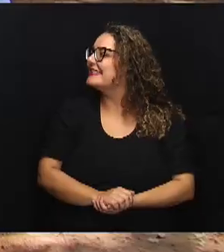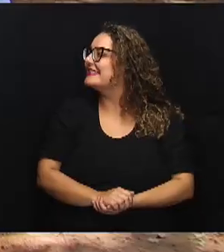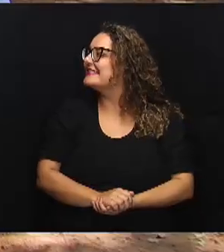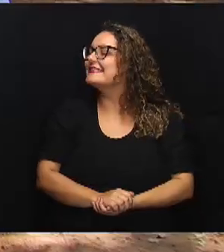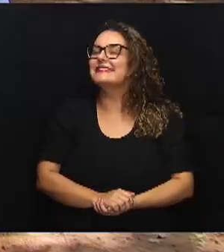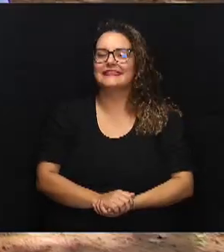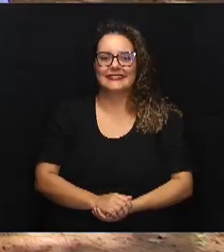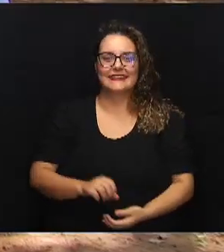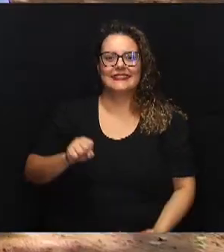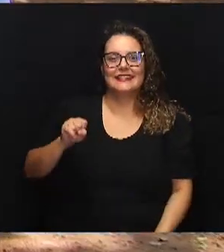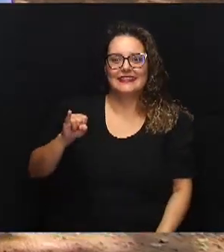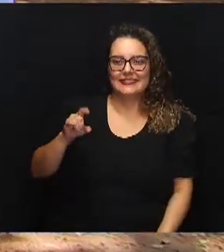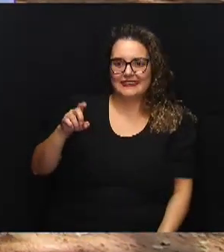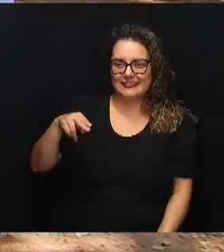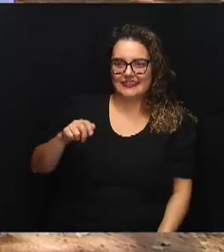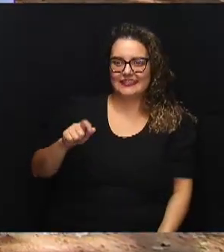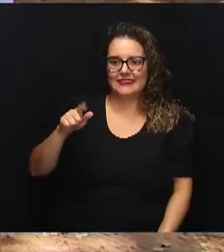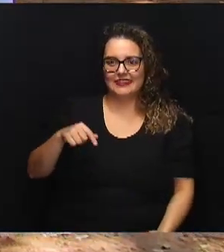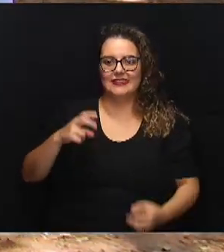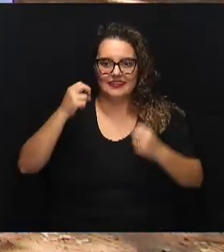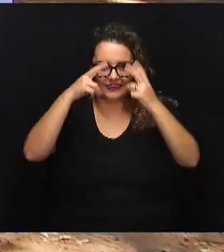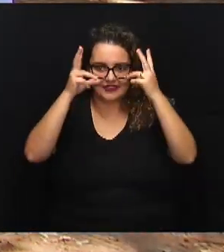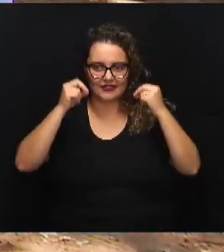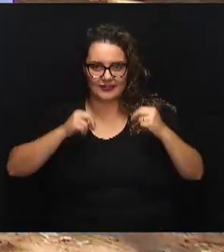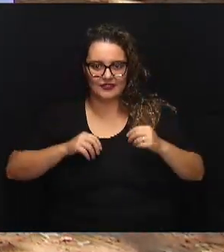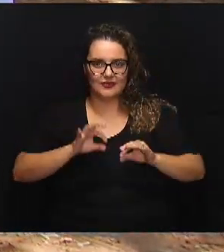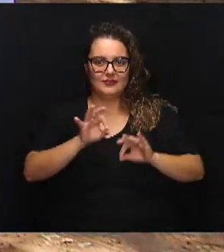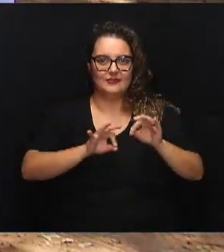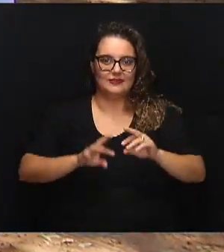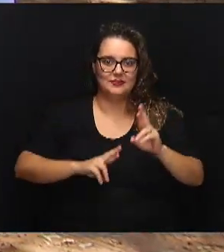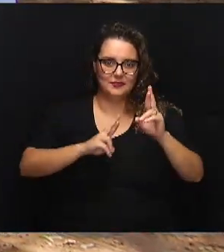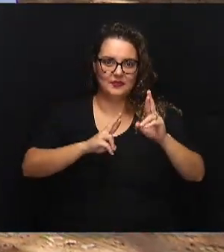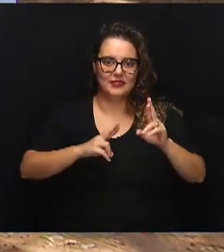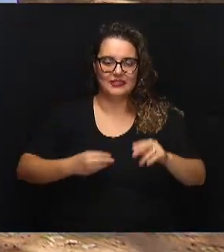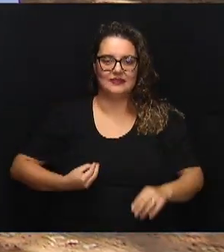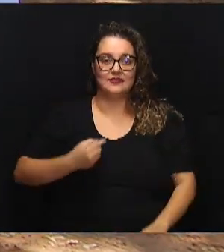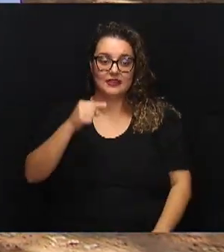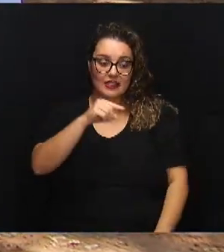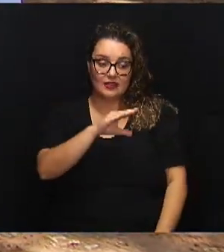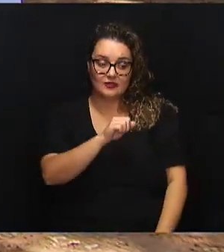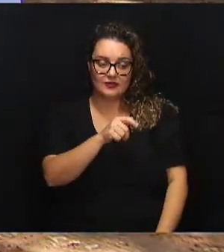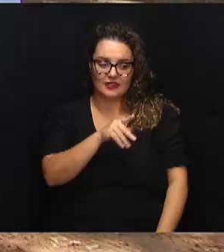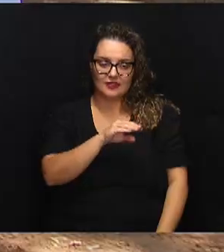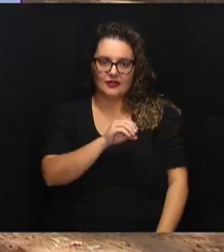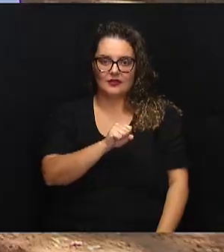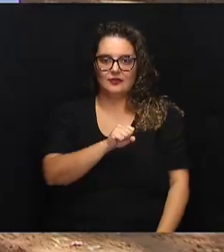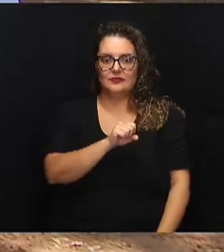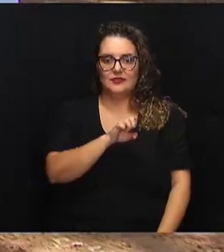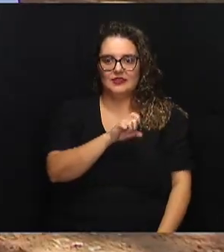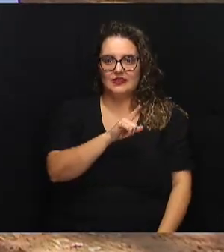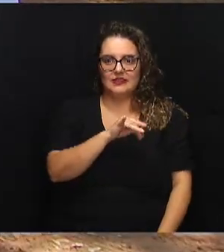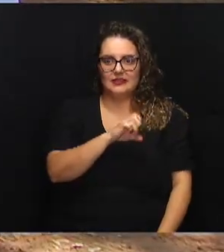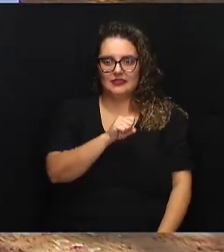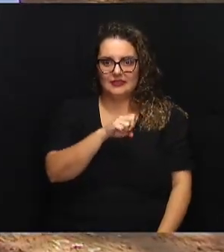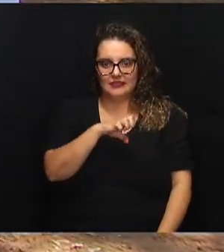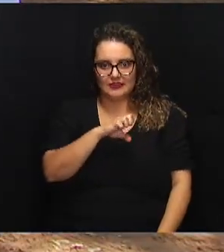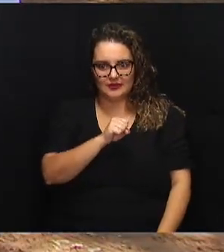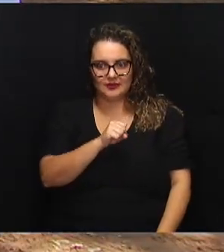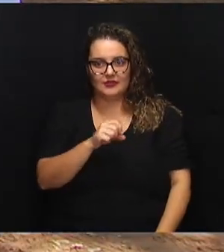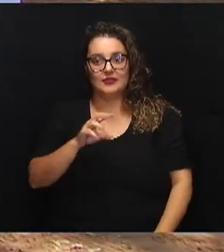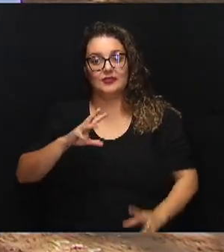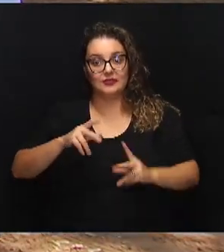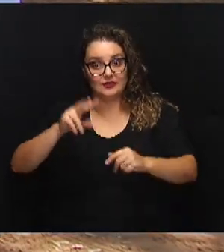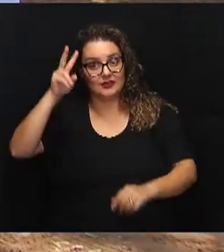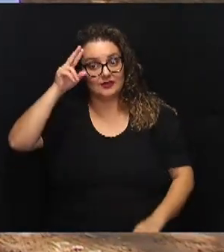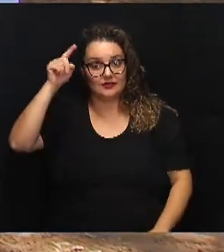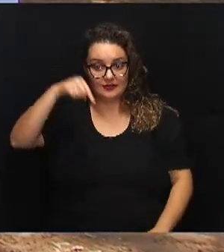A Sidna Torres é enfermeira do Esperança e Vida, fica lá na unidade do Campos Elíseos e toda segunda-feira ela vem aqui para fazer os atendimentos e